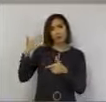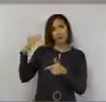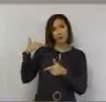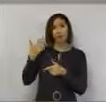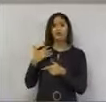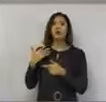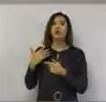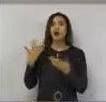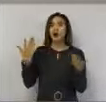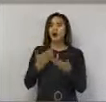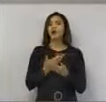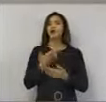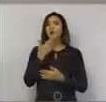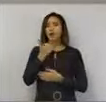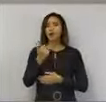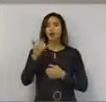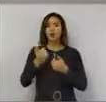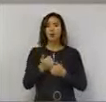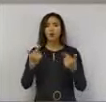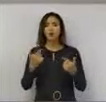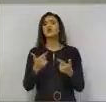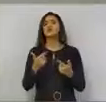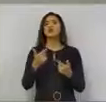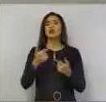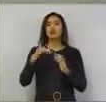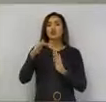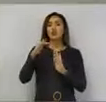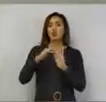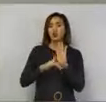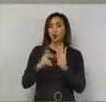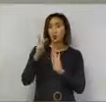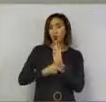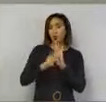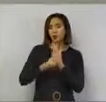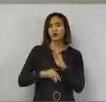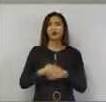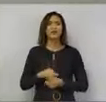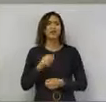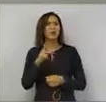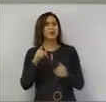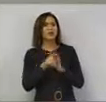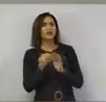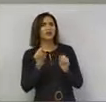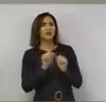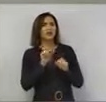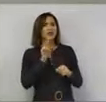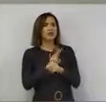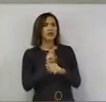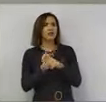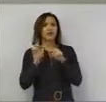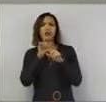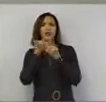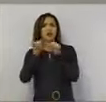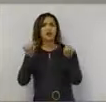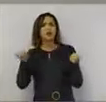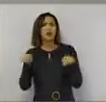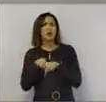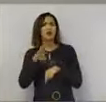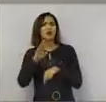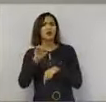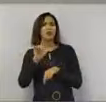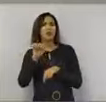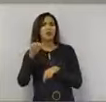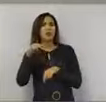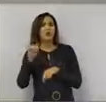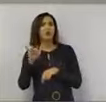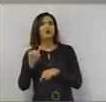para o sucesso do Prodesan. Aqui pergunta também se vai ser feito algum tratamento no Lago Bolônia, que estava recebendo esgoto. Então, a